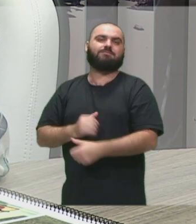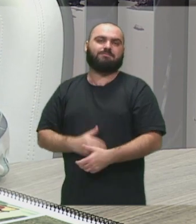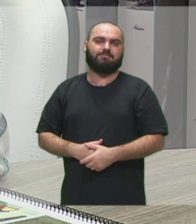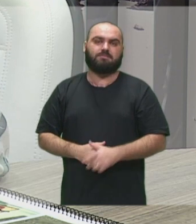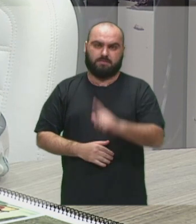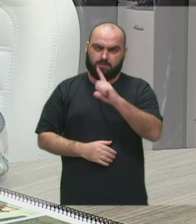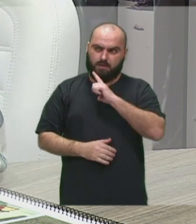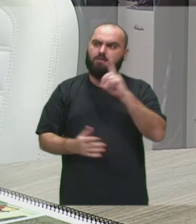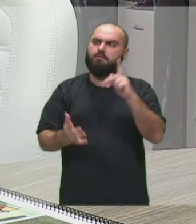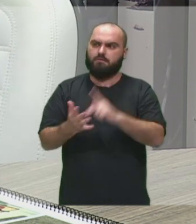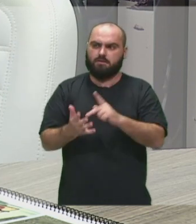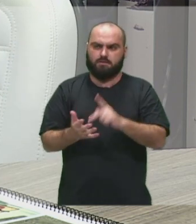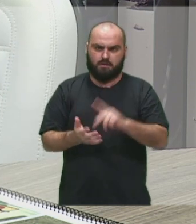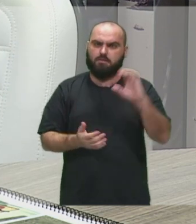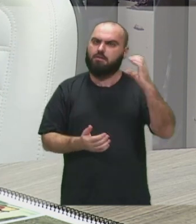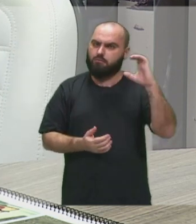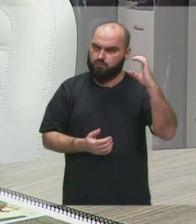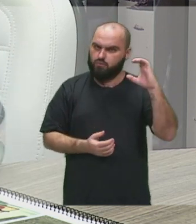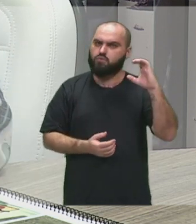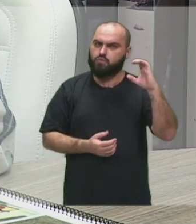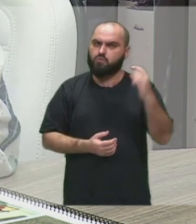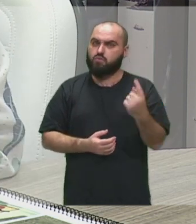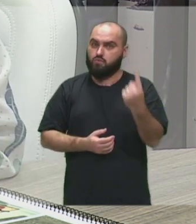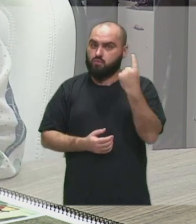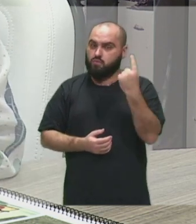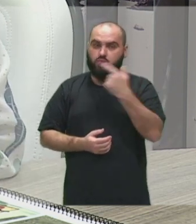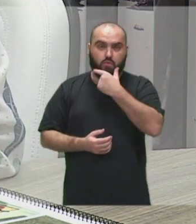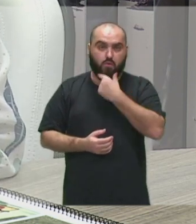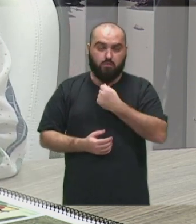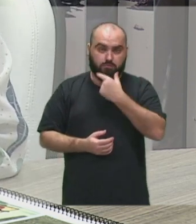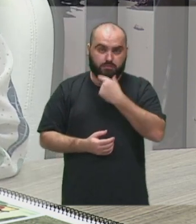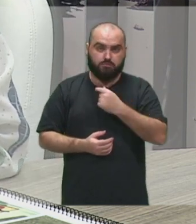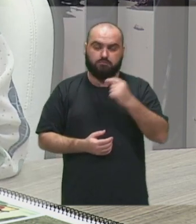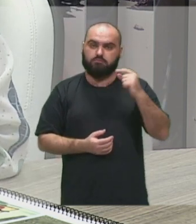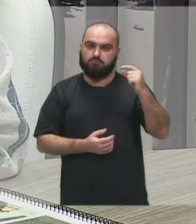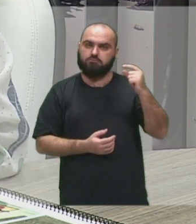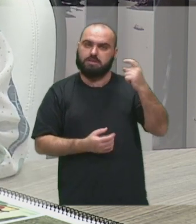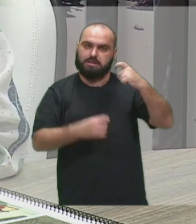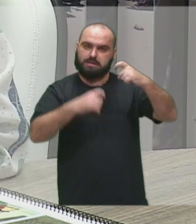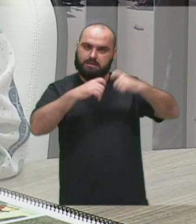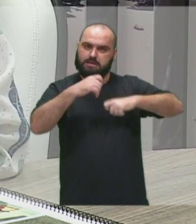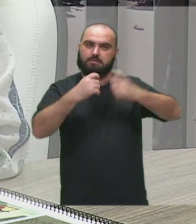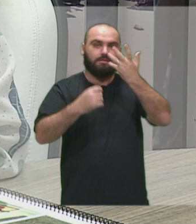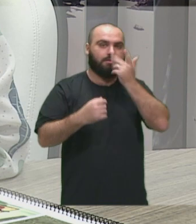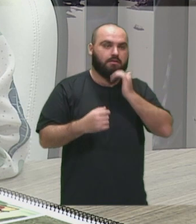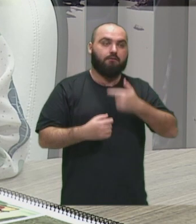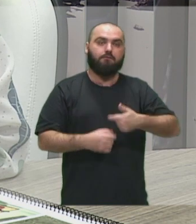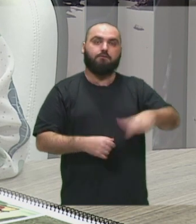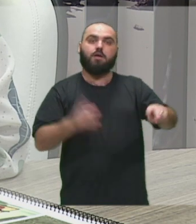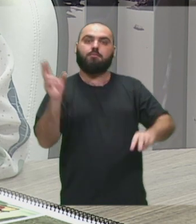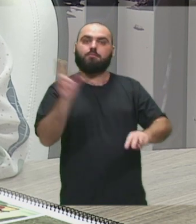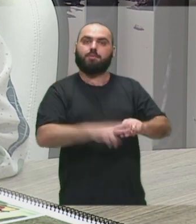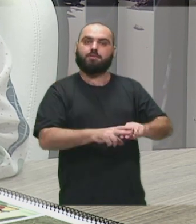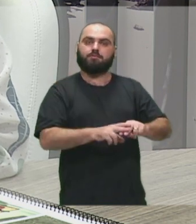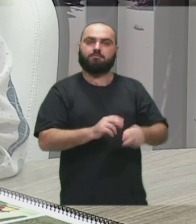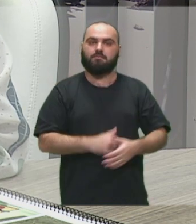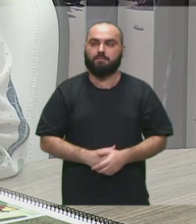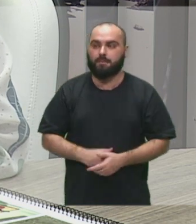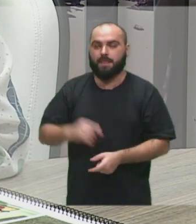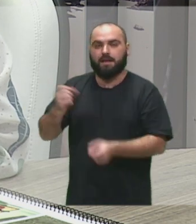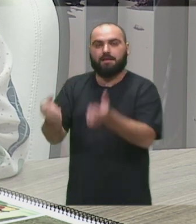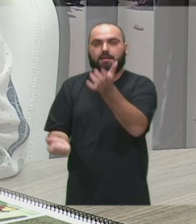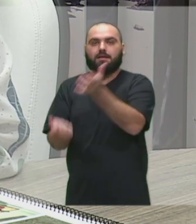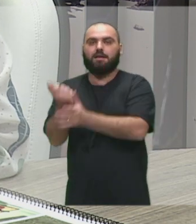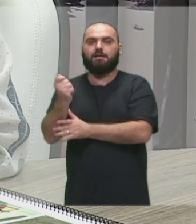casos verídicos em Camboriú, de que um pedófilo, ele foi preso. Ele fazia perfis falsos